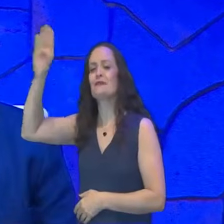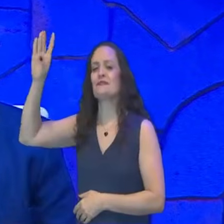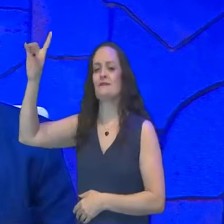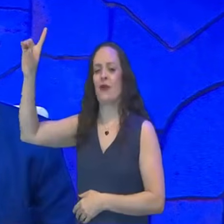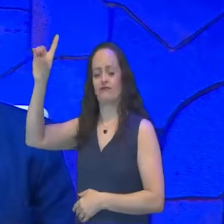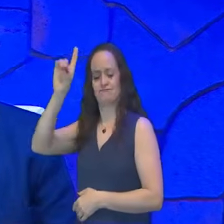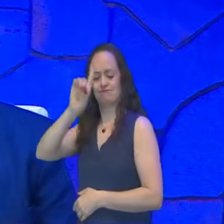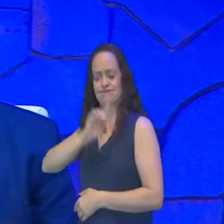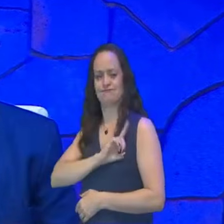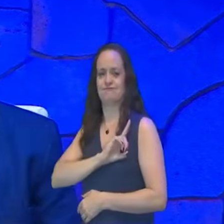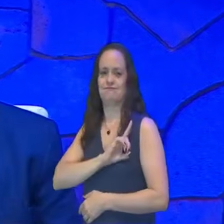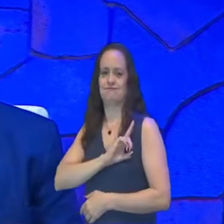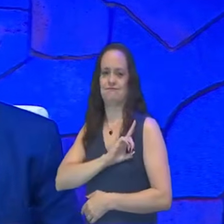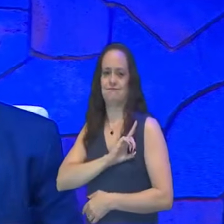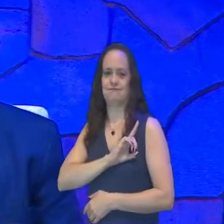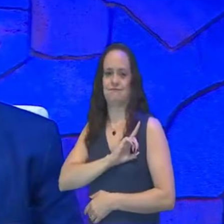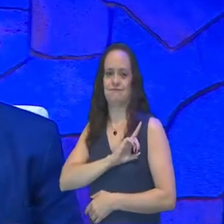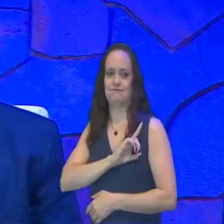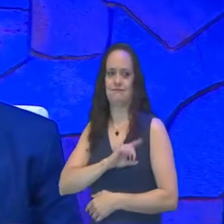tesouro,